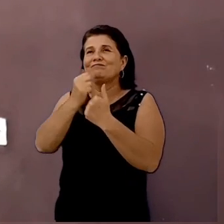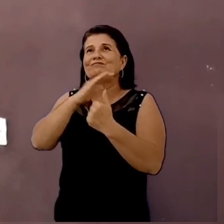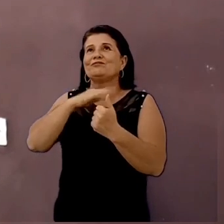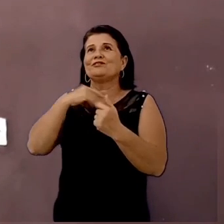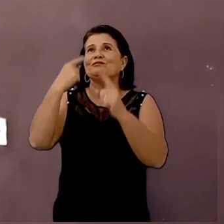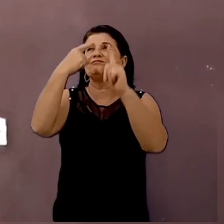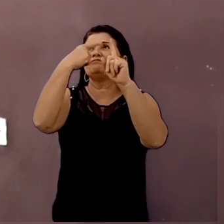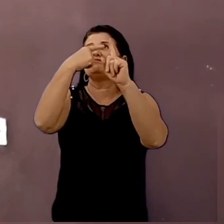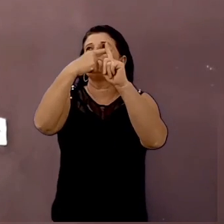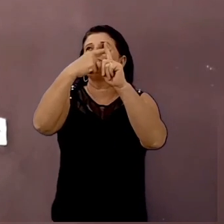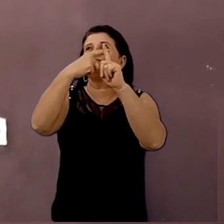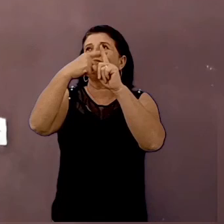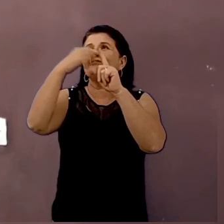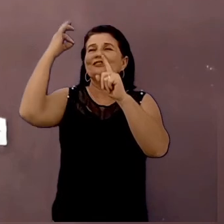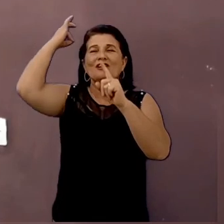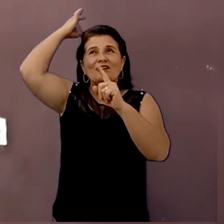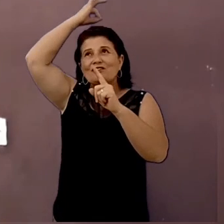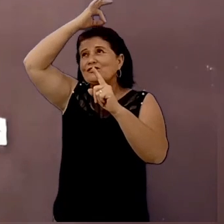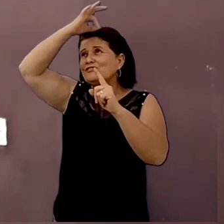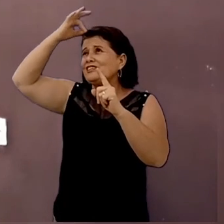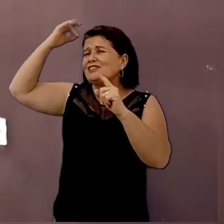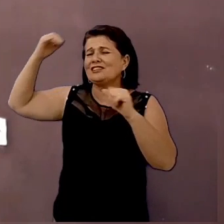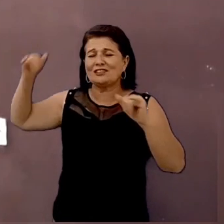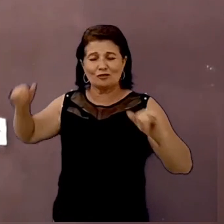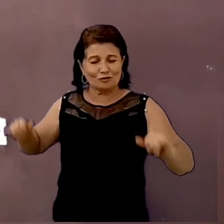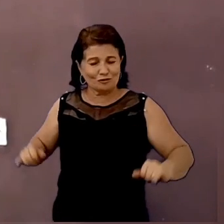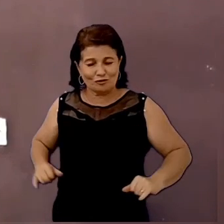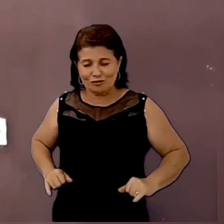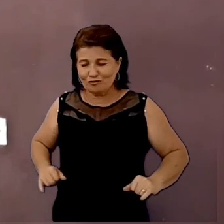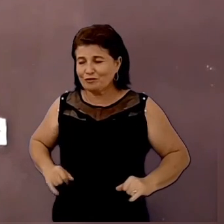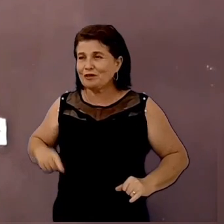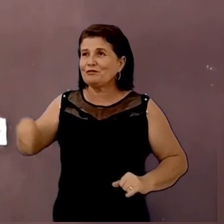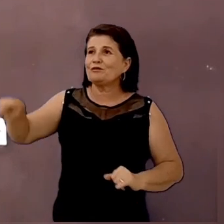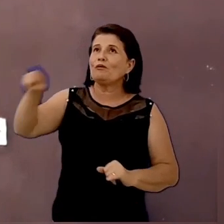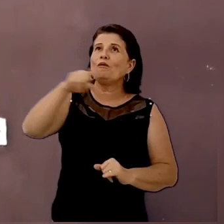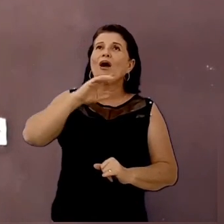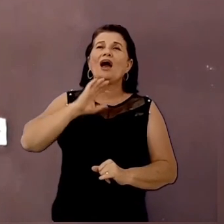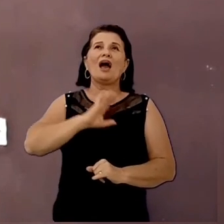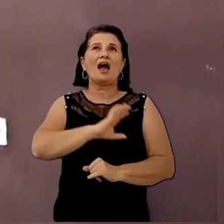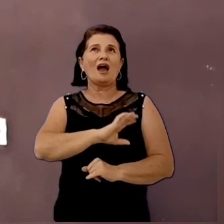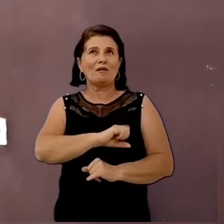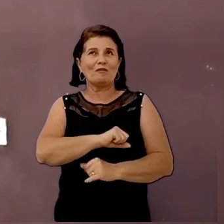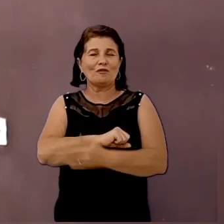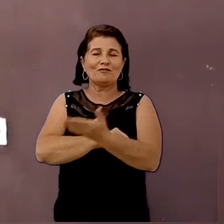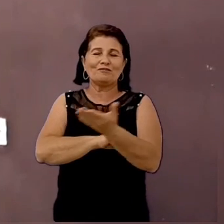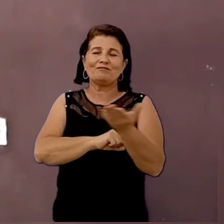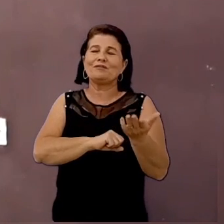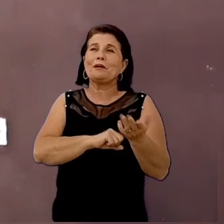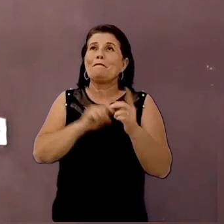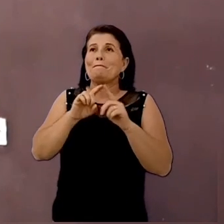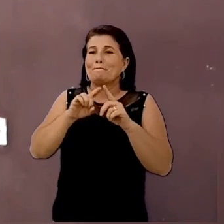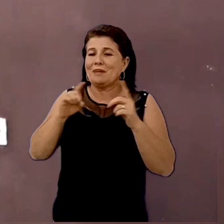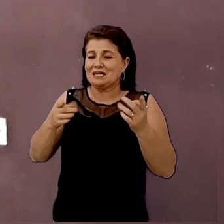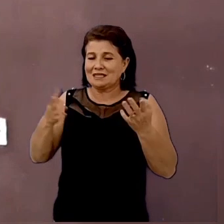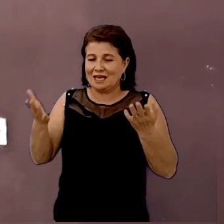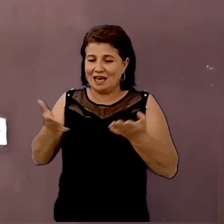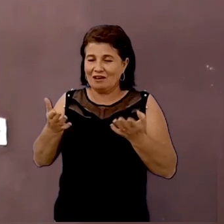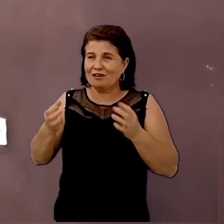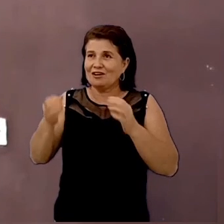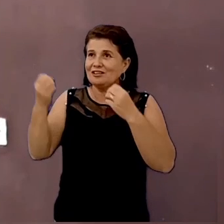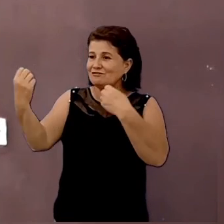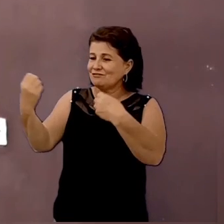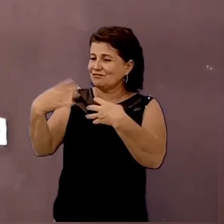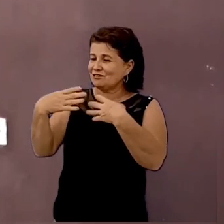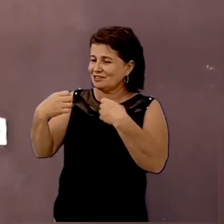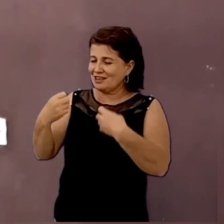Rei soberano, que passou por tanto sofrimento por amor de nós, mas que agora nos capacita a vivermos